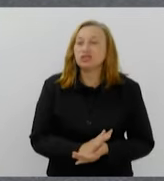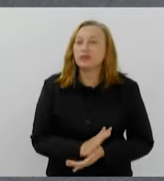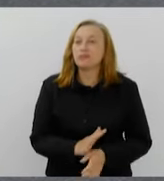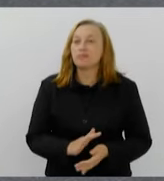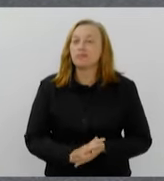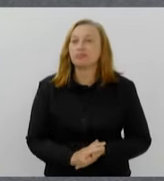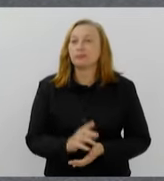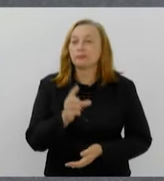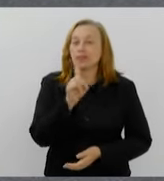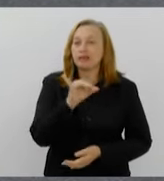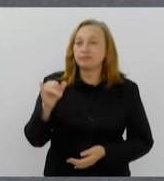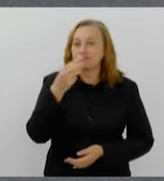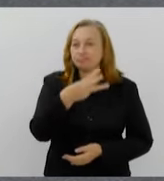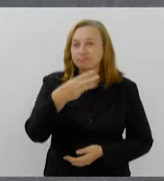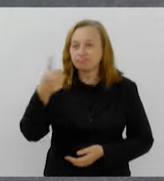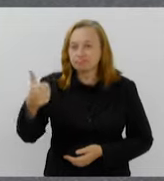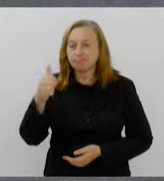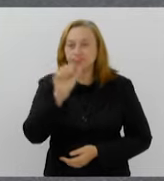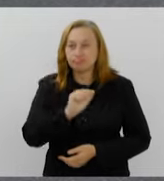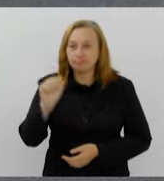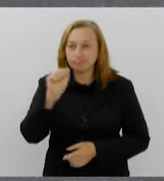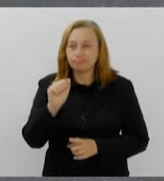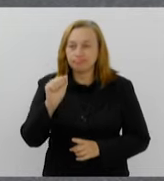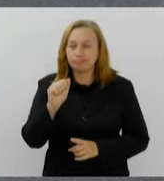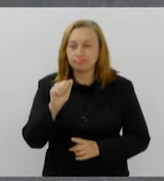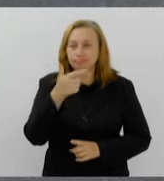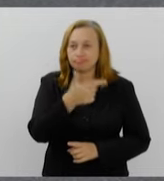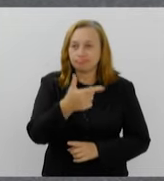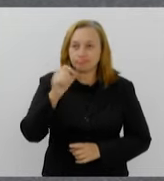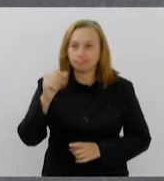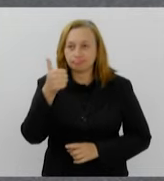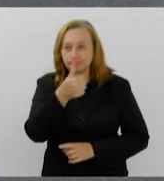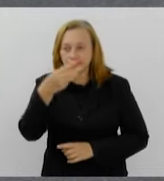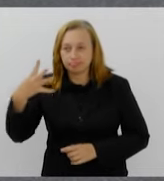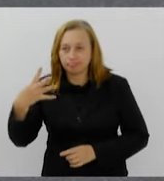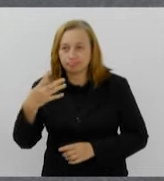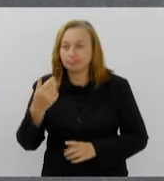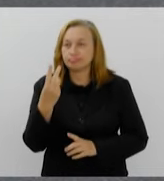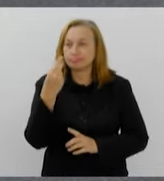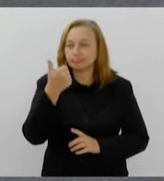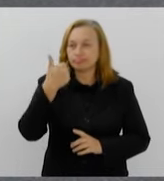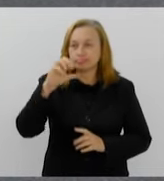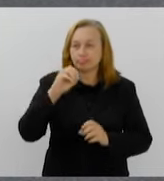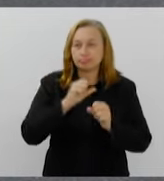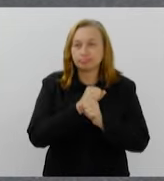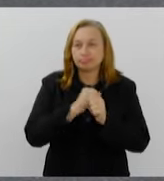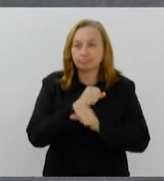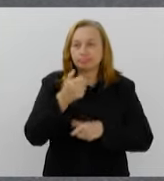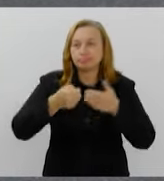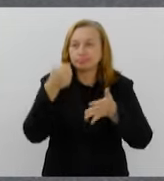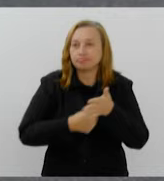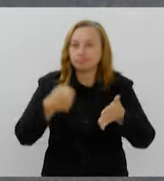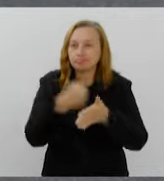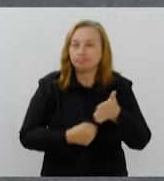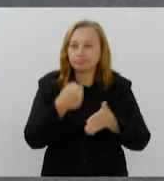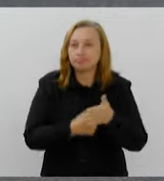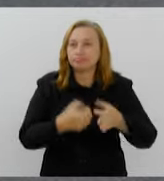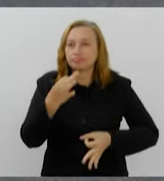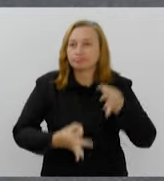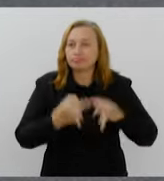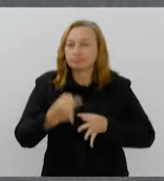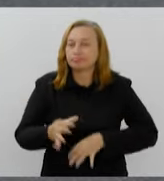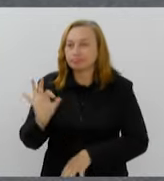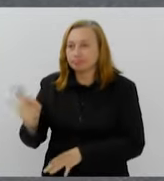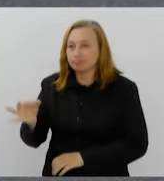dia 31 de agosto de 2014 são 10 anos lutando por justiça e eu tenho certeza que as forças de